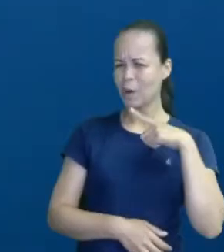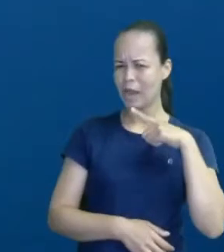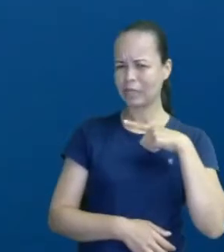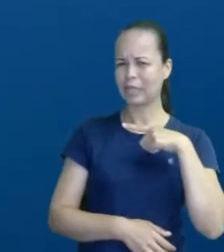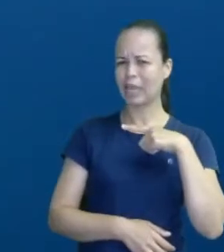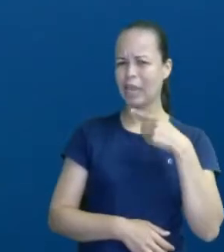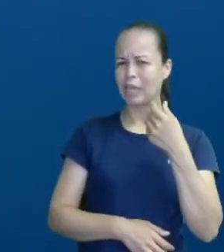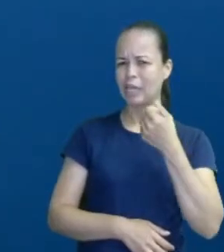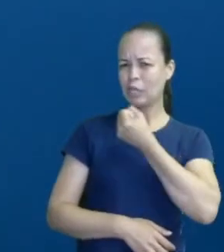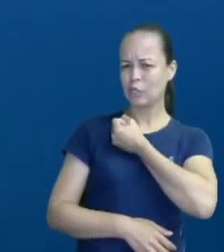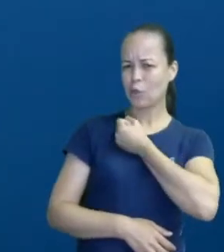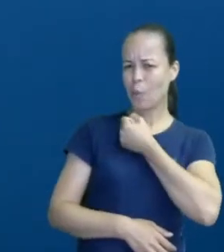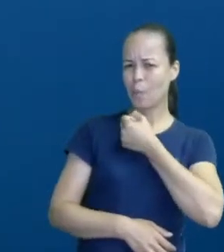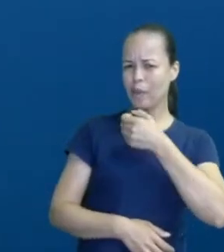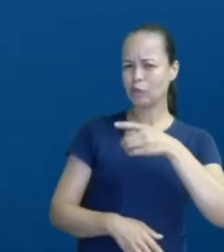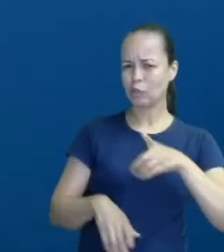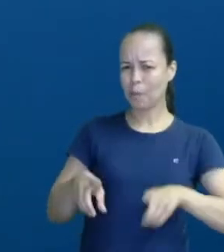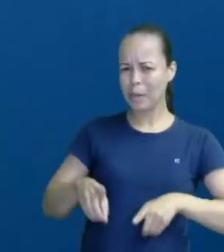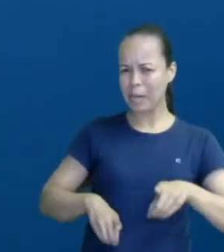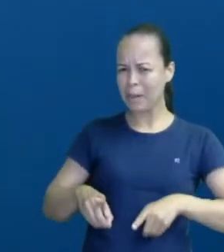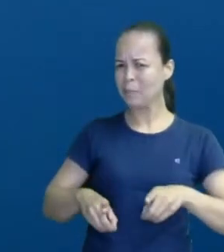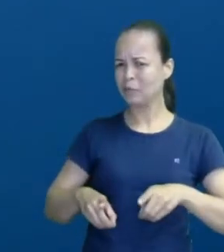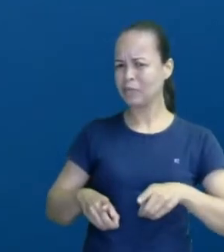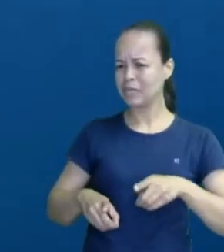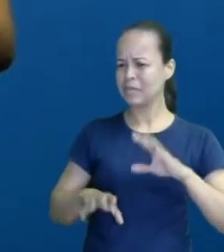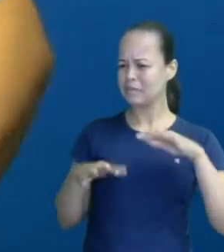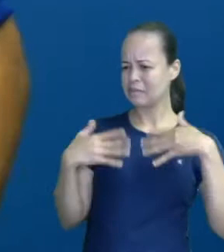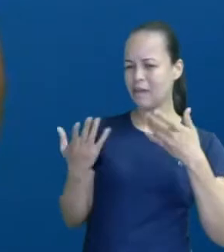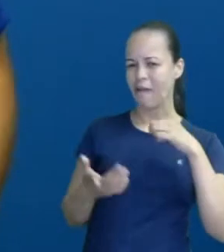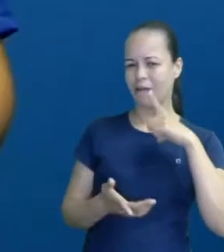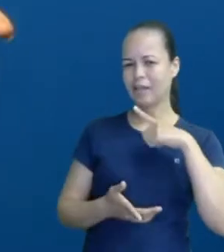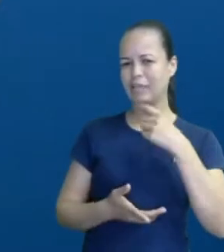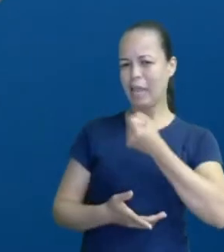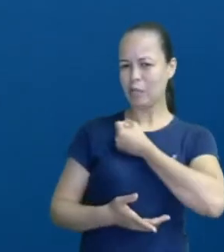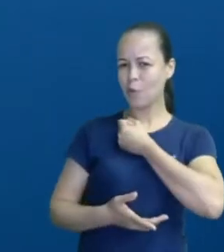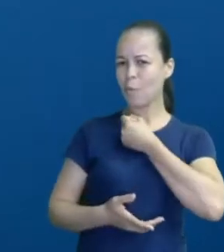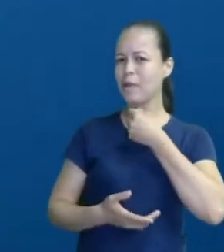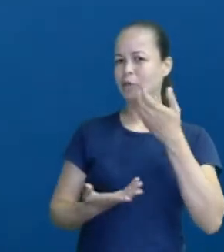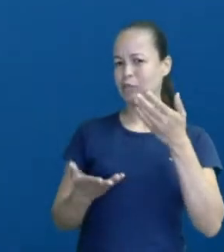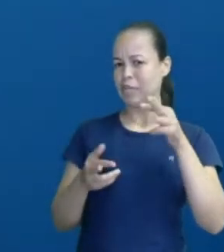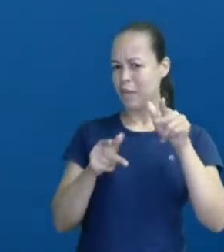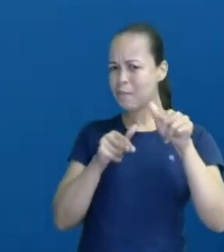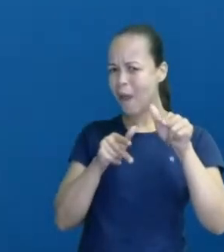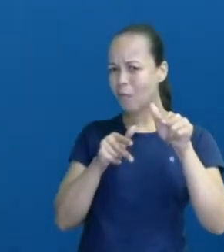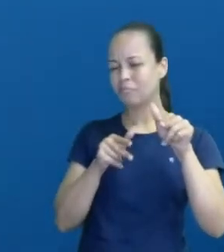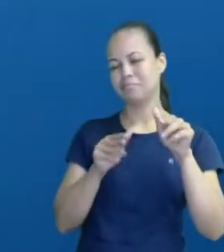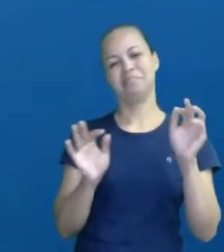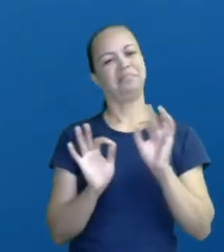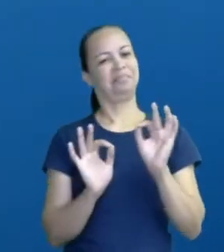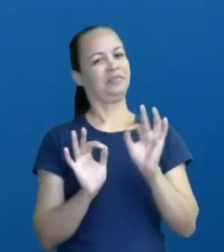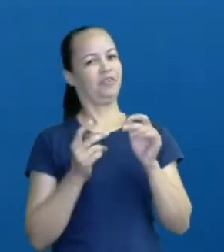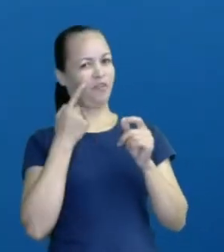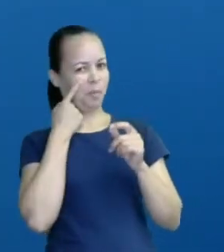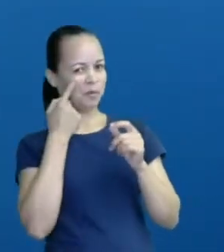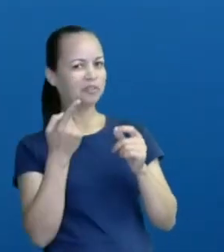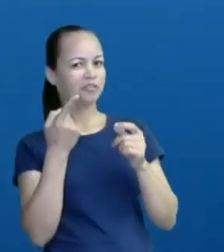existem números irmãos? Números primos? Vamos ver. Vamos lá, vem comigo.